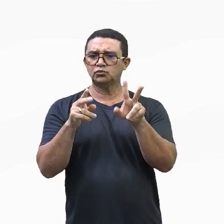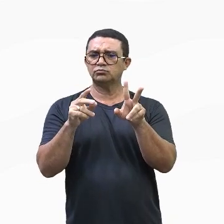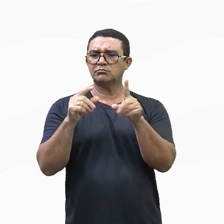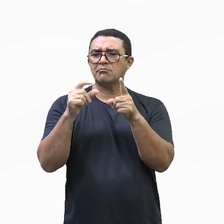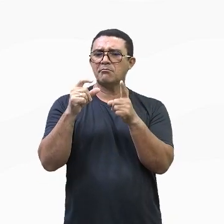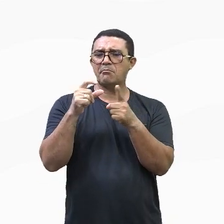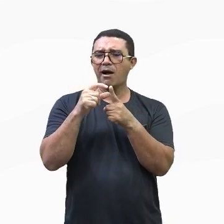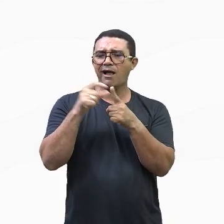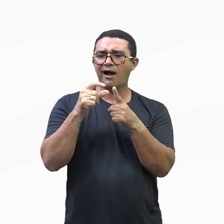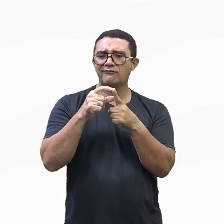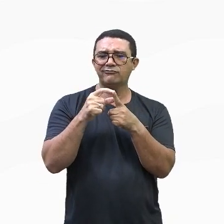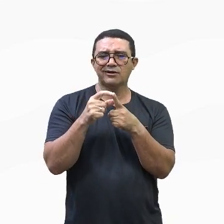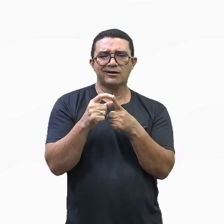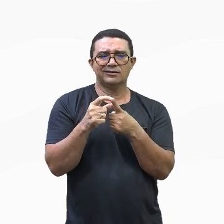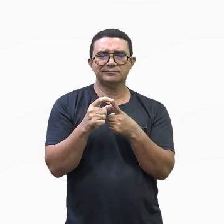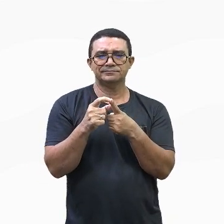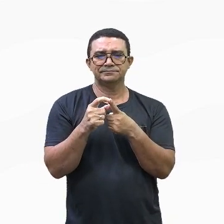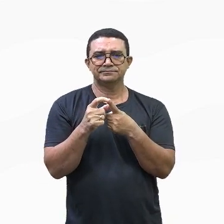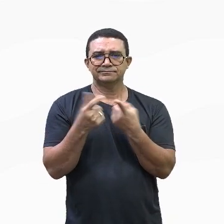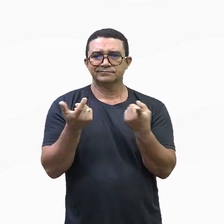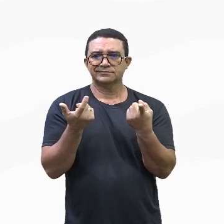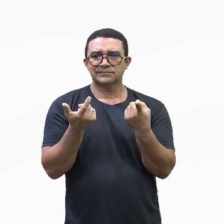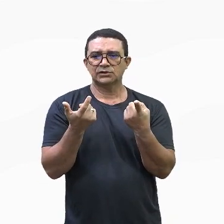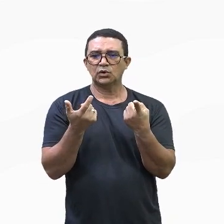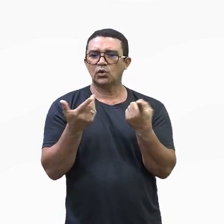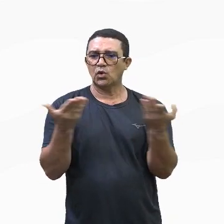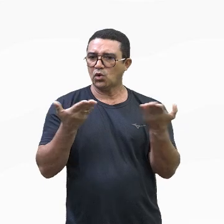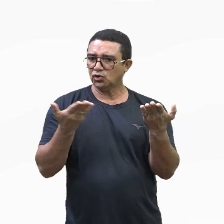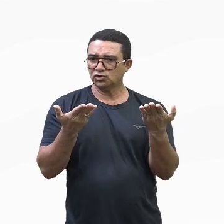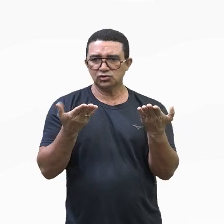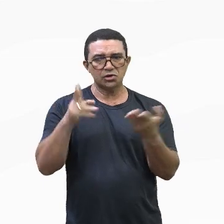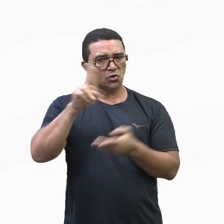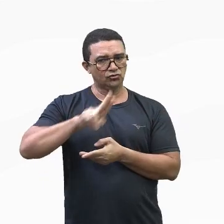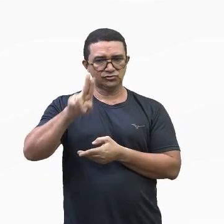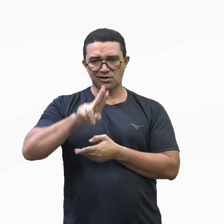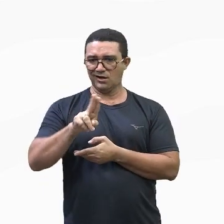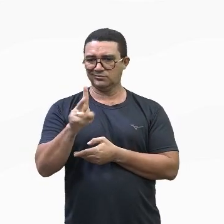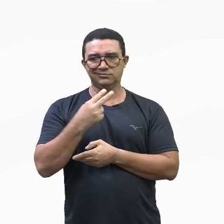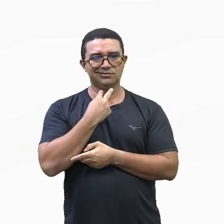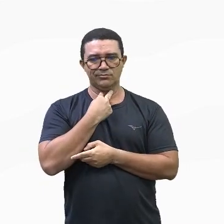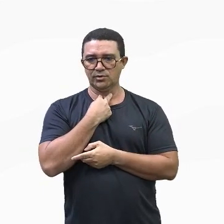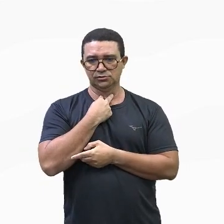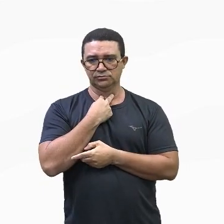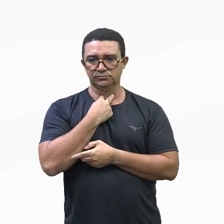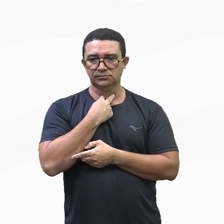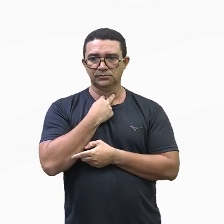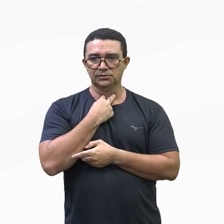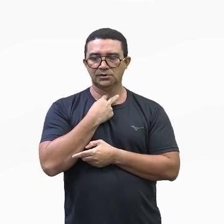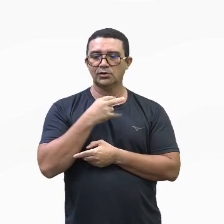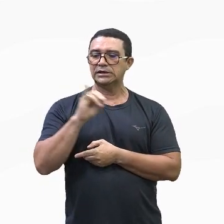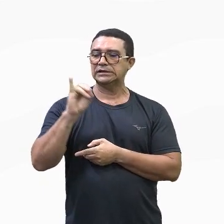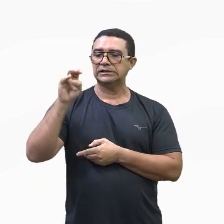né, não deve ser usado mais, a palavra índios. Indígenas é melhor,